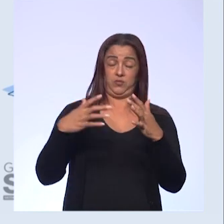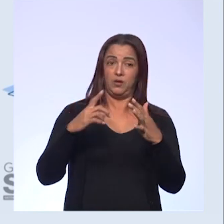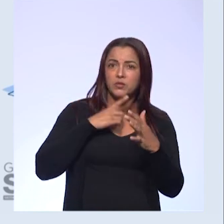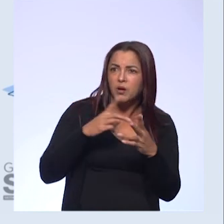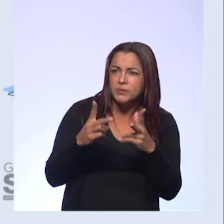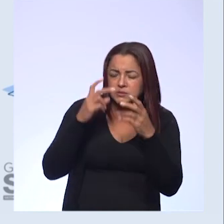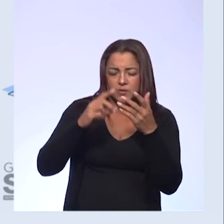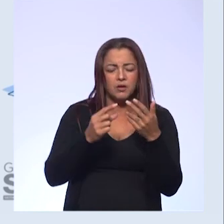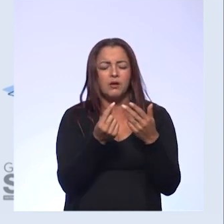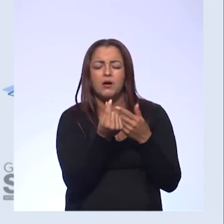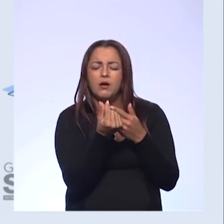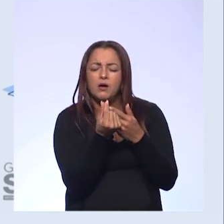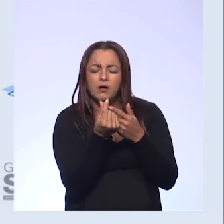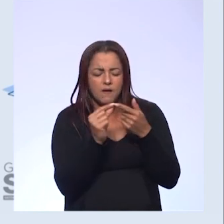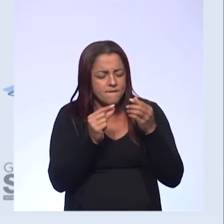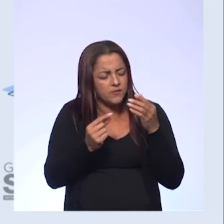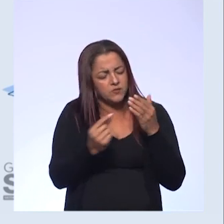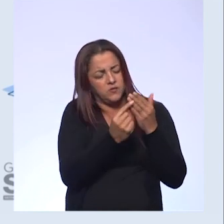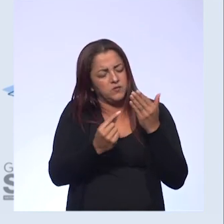bateria